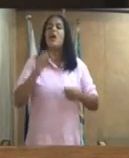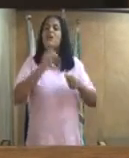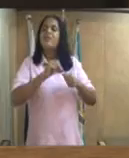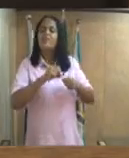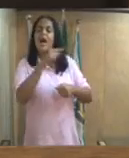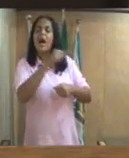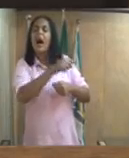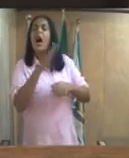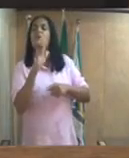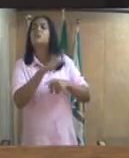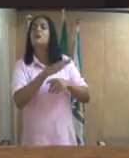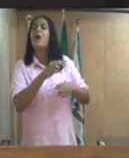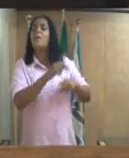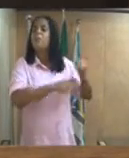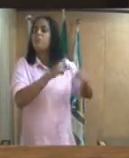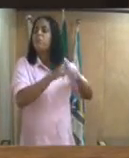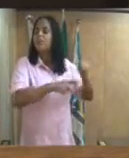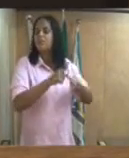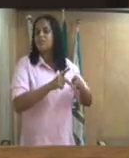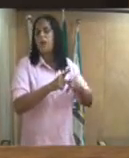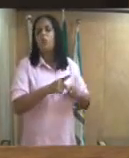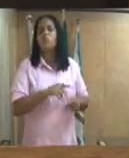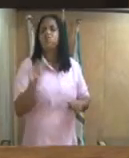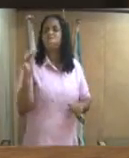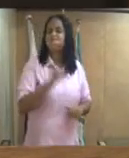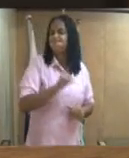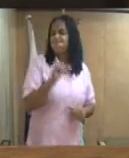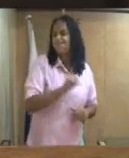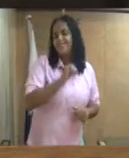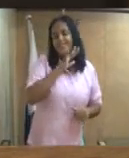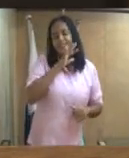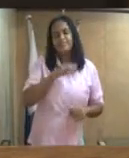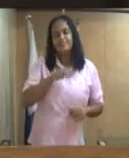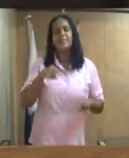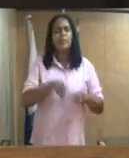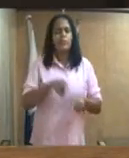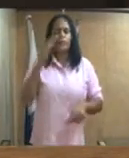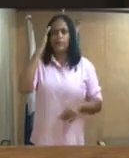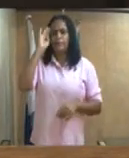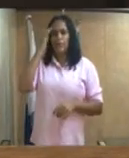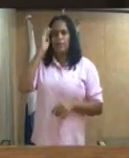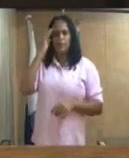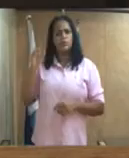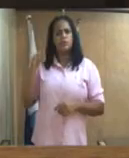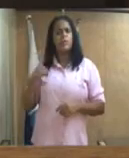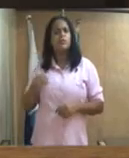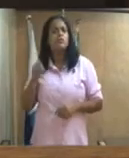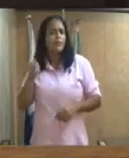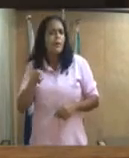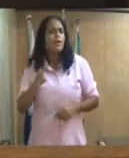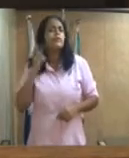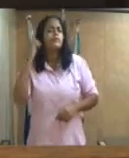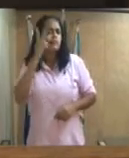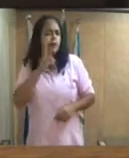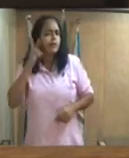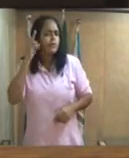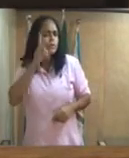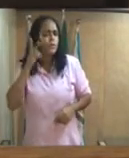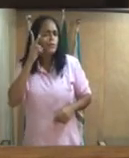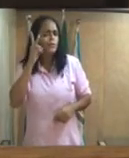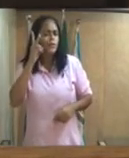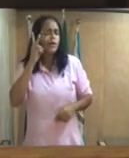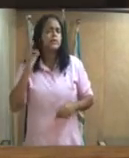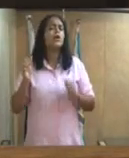nossa população. E corroboro com o entendimento dos meus pares. Uma vez